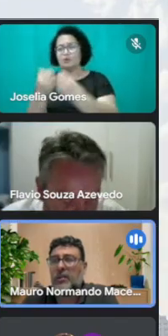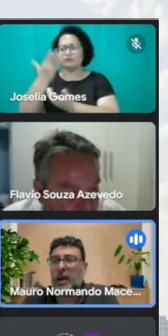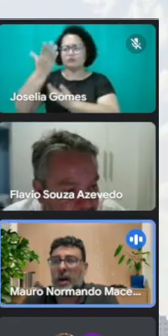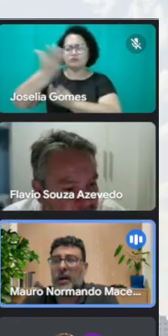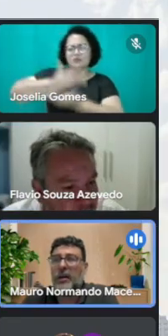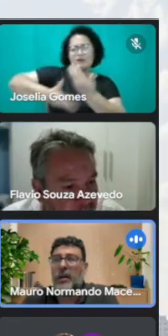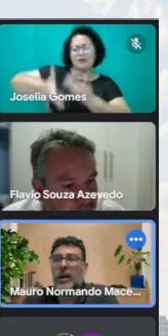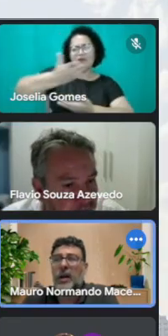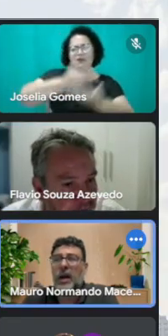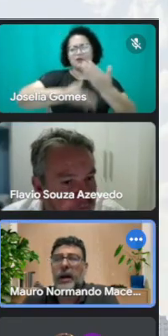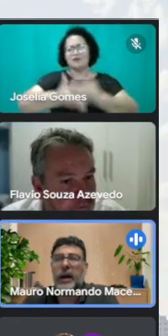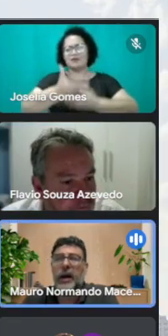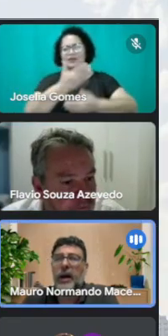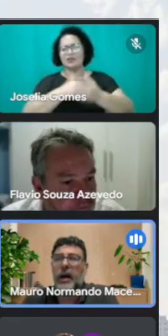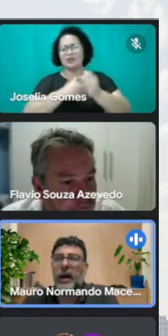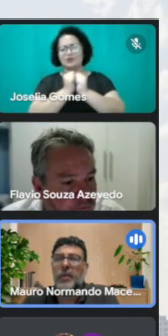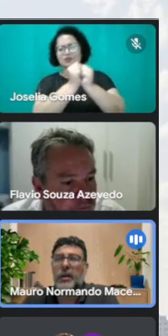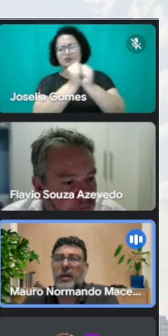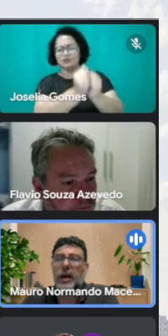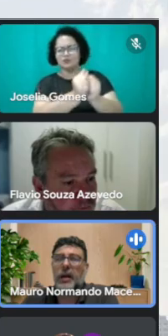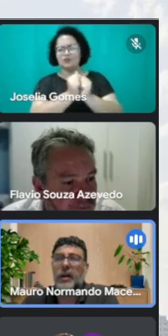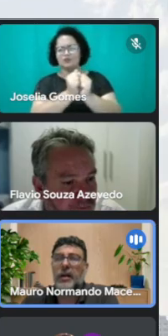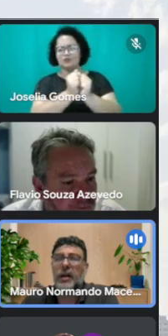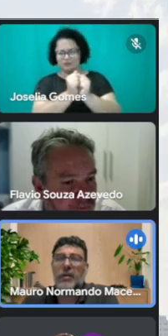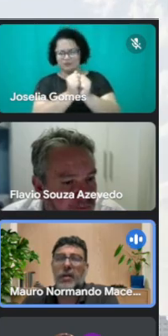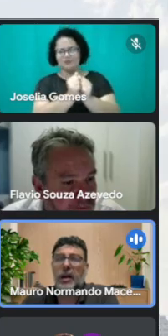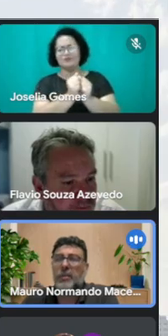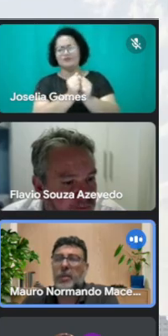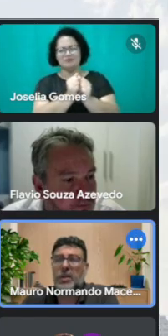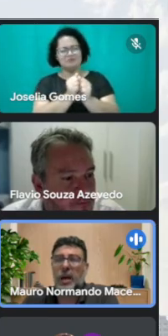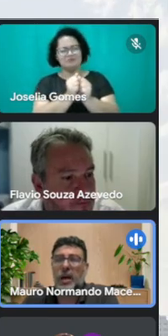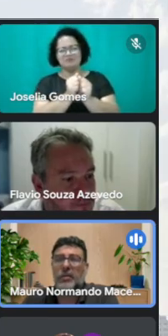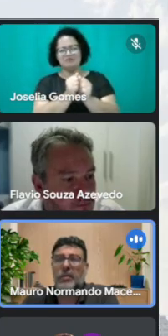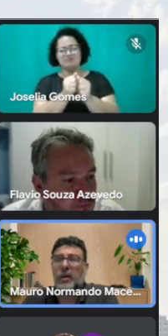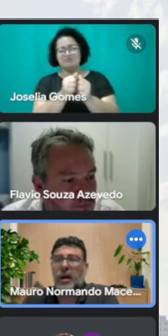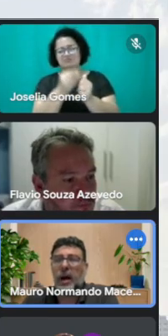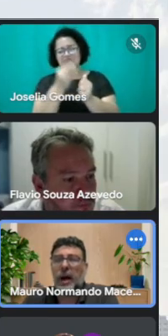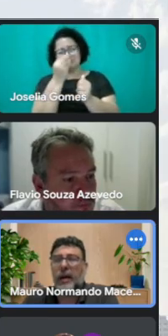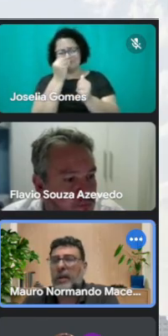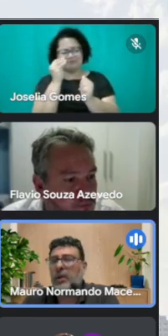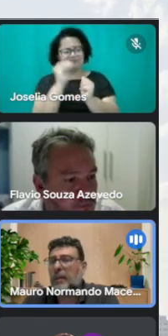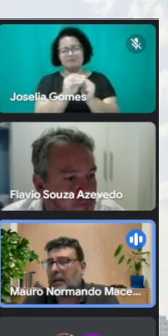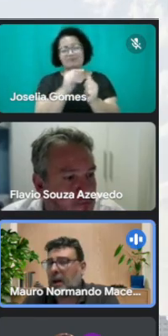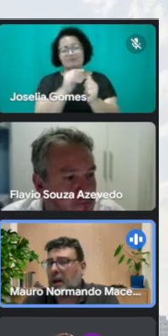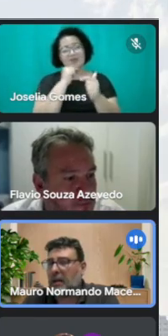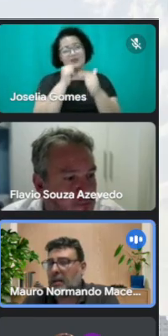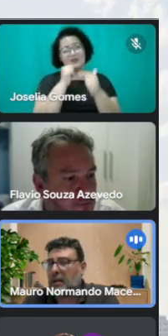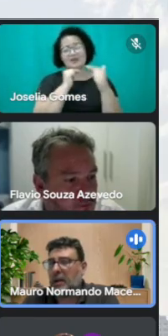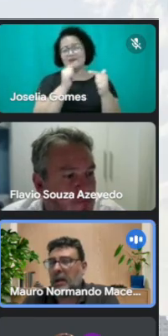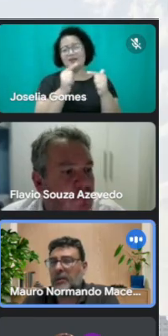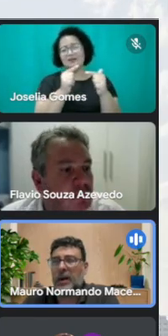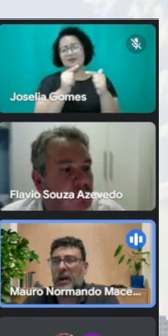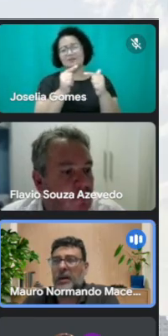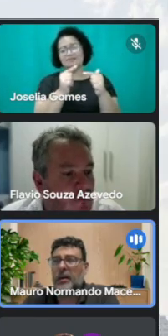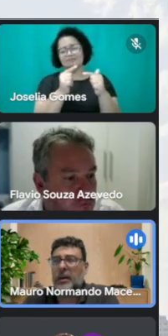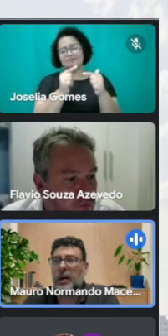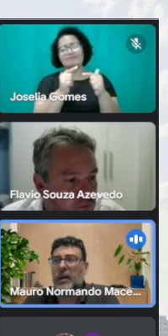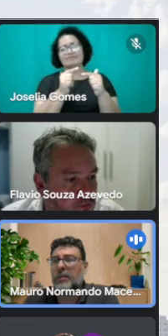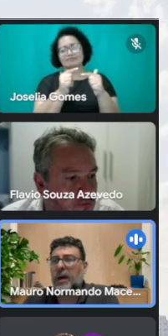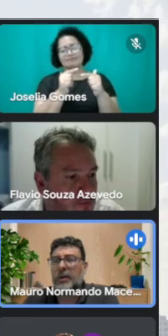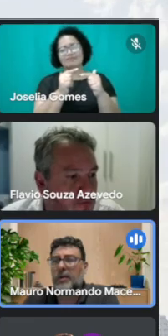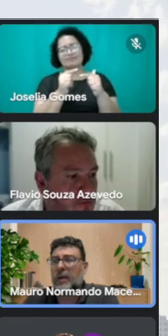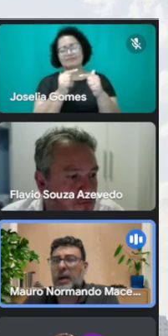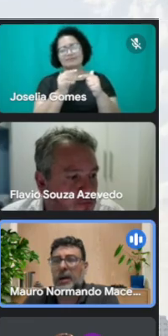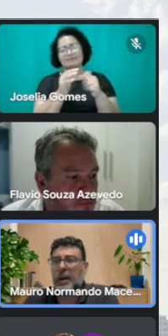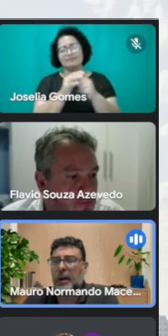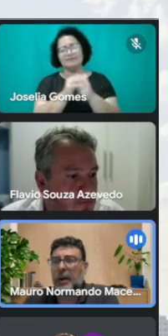ali, não tiver realmente a identidade com aquele projeto, ela vai botar para trás, ela vai, né,